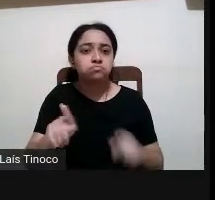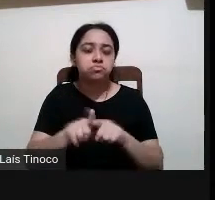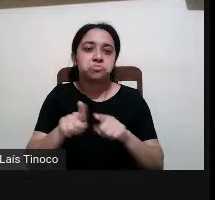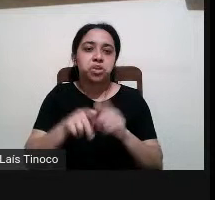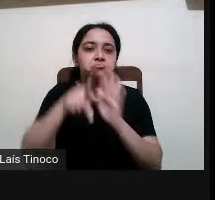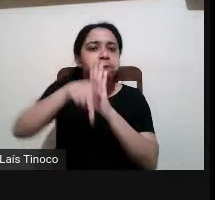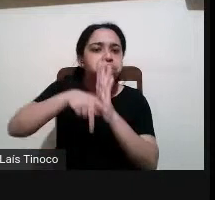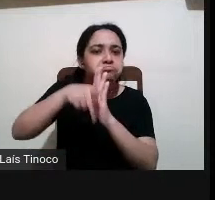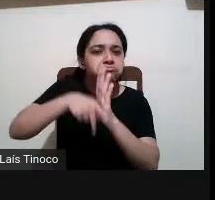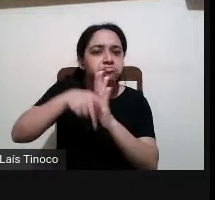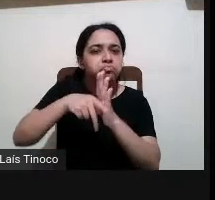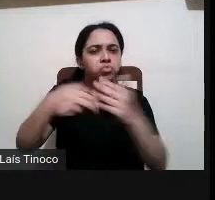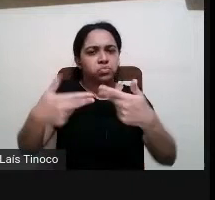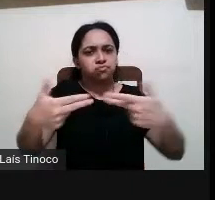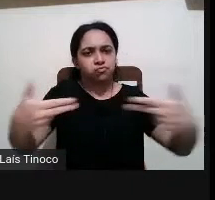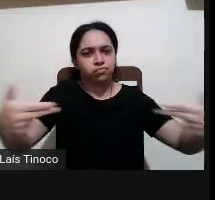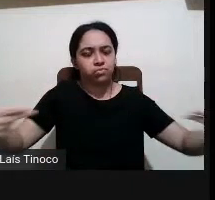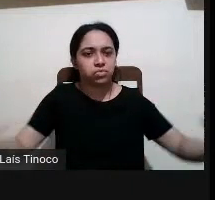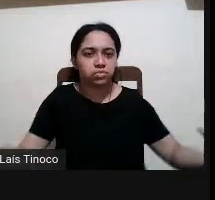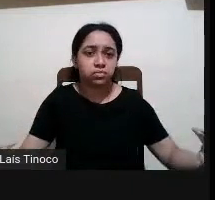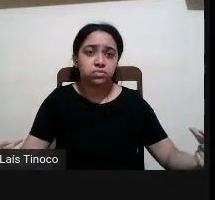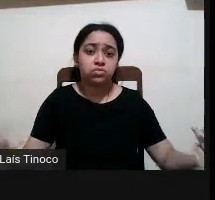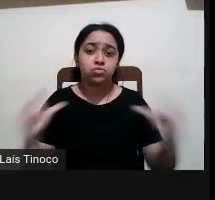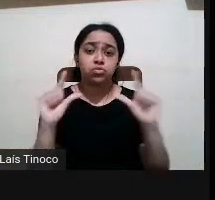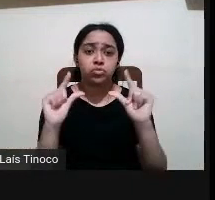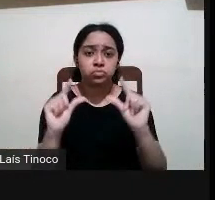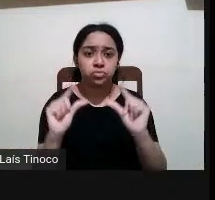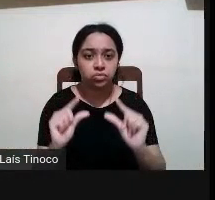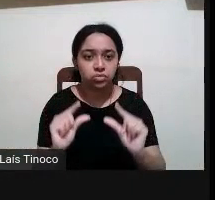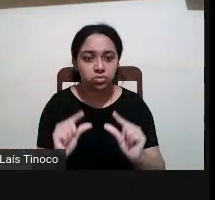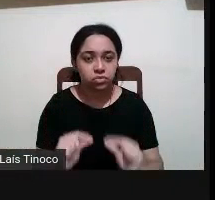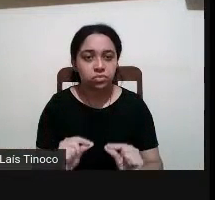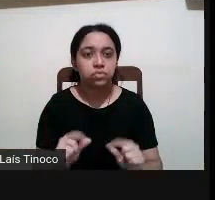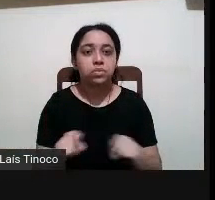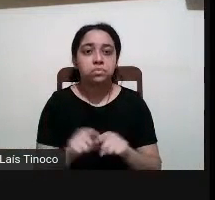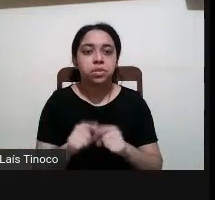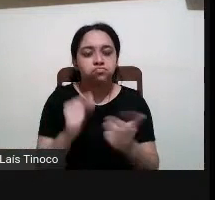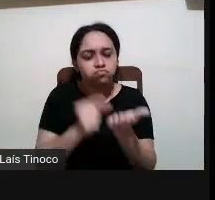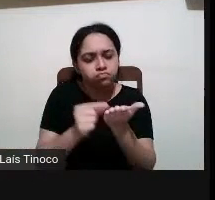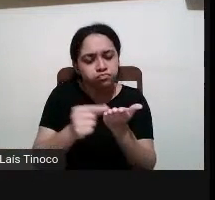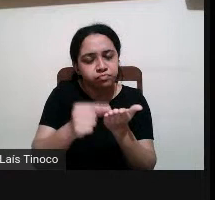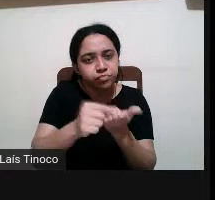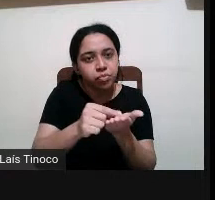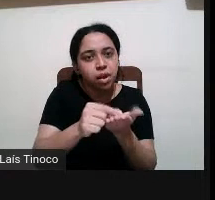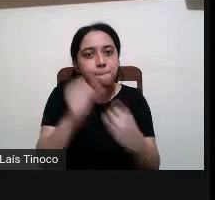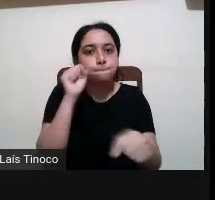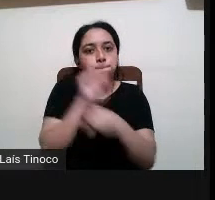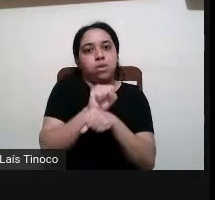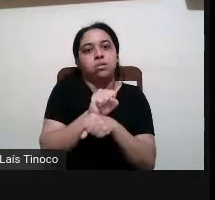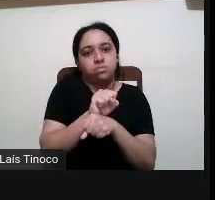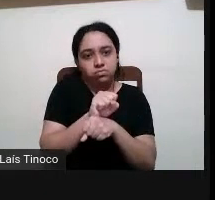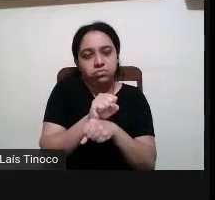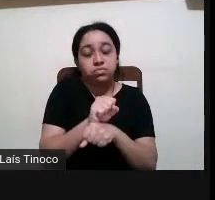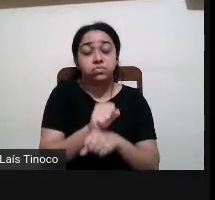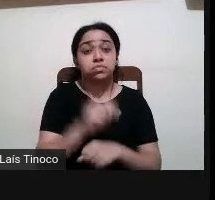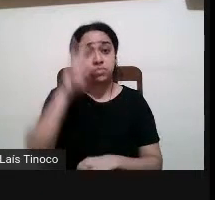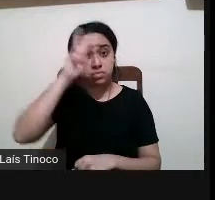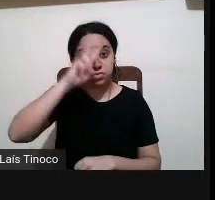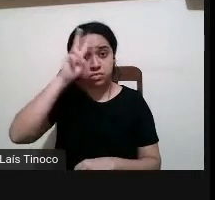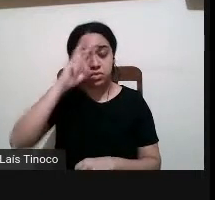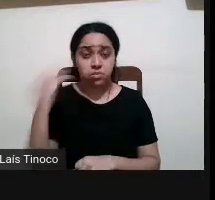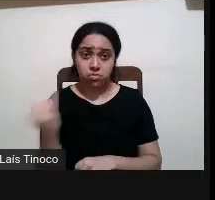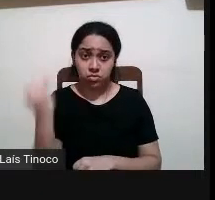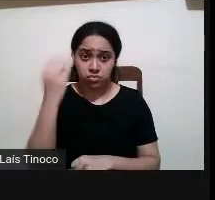isso diminuiria a possibilidade que cada vez mais partículas fossem produzidas. Lembrando também que alguns